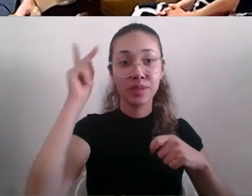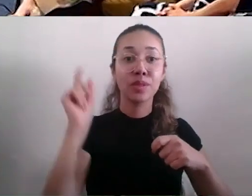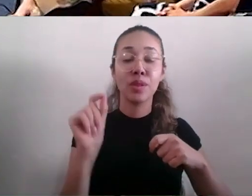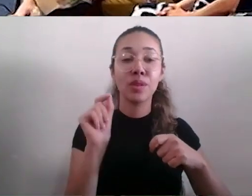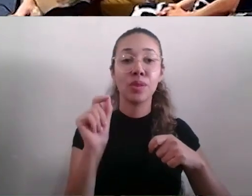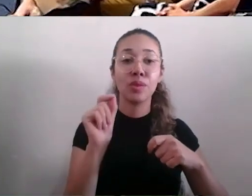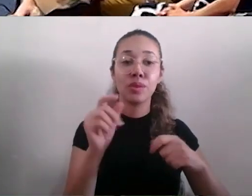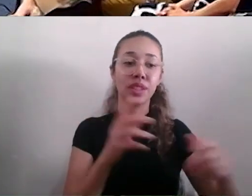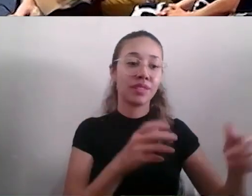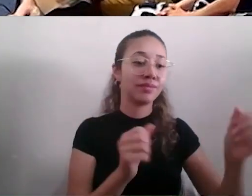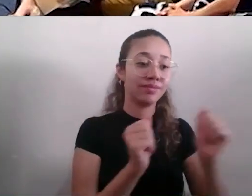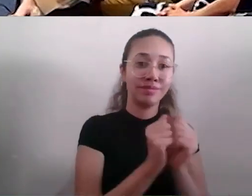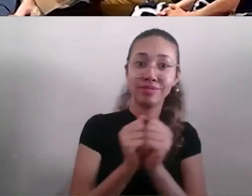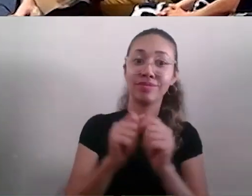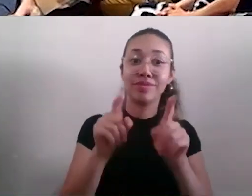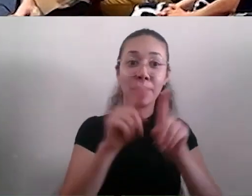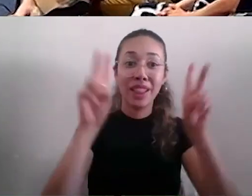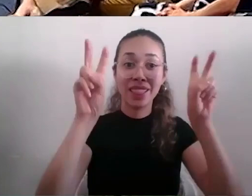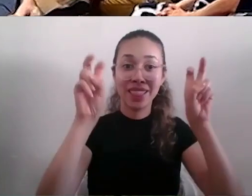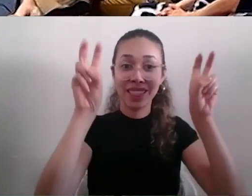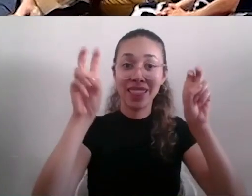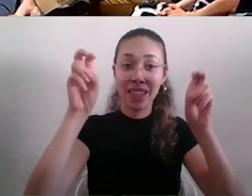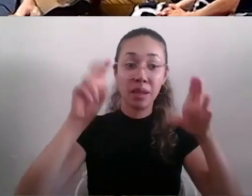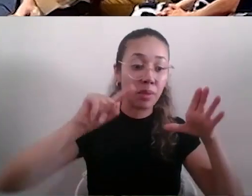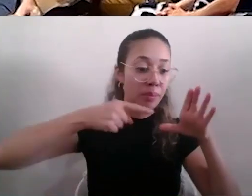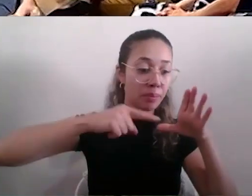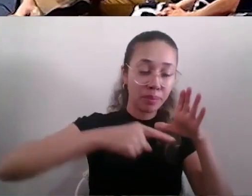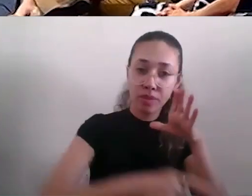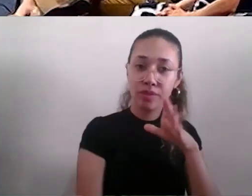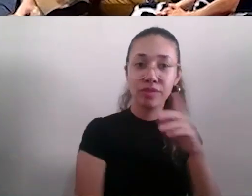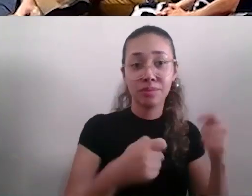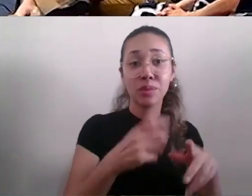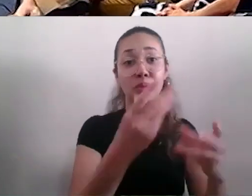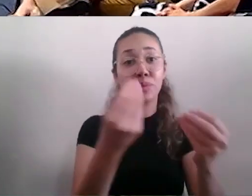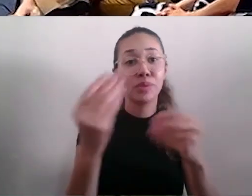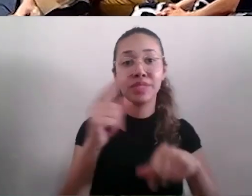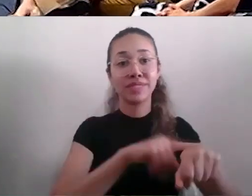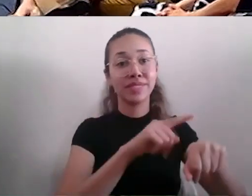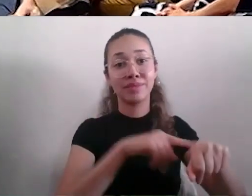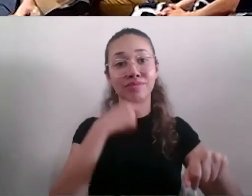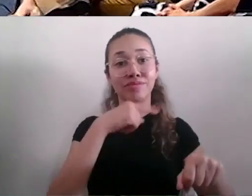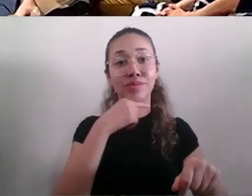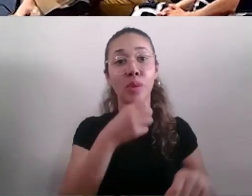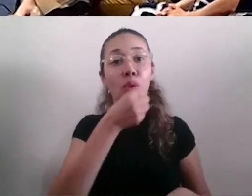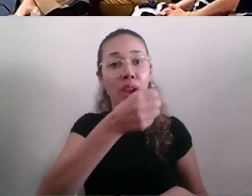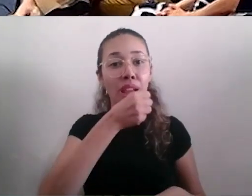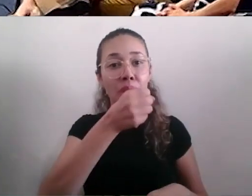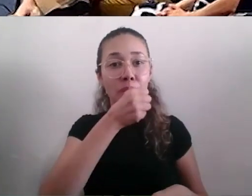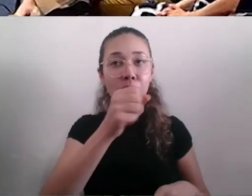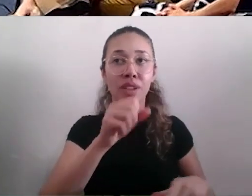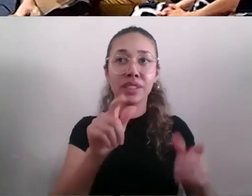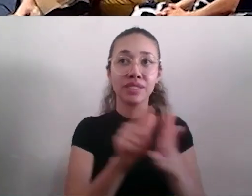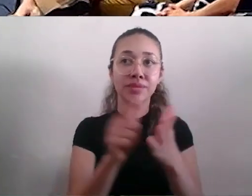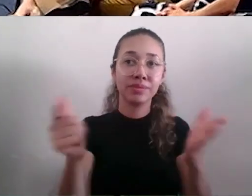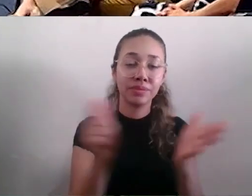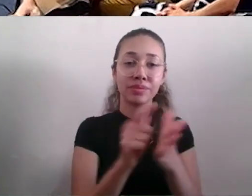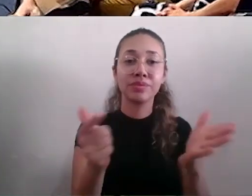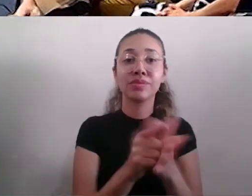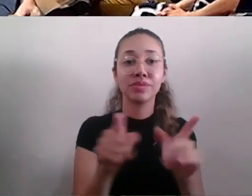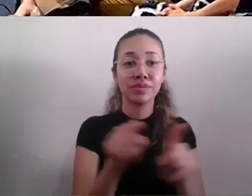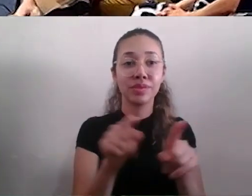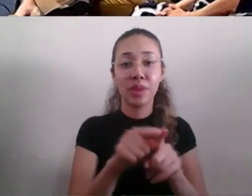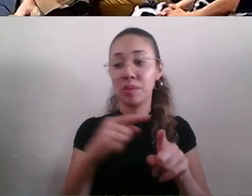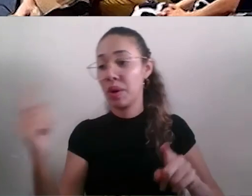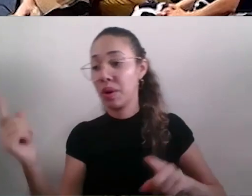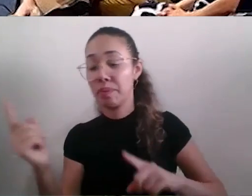profundidade nos assuntos, que muita gente não tem tempo de fazer. Um repórter normal de um jornal está correndo para cá, está